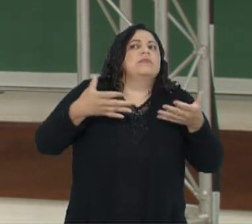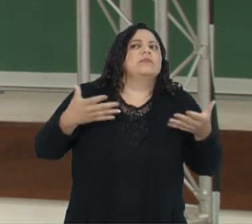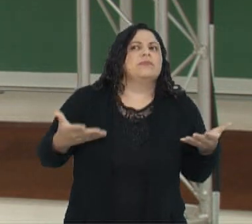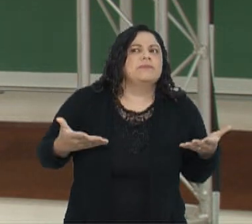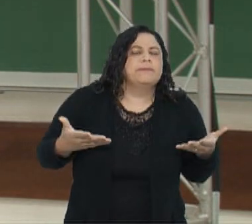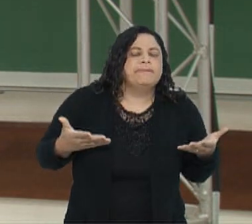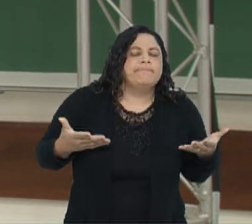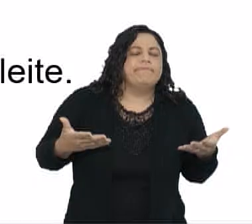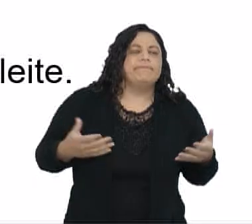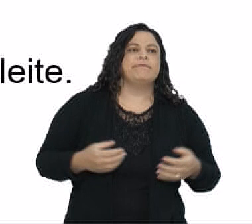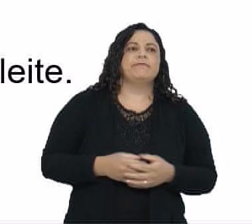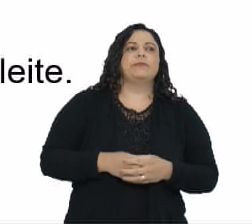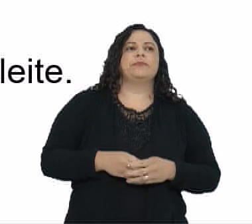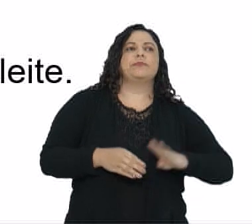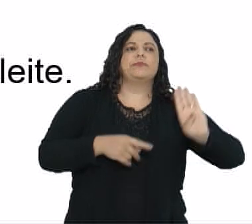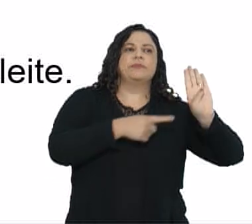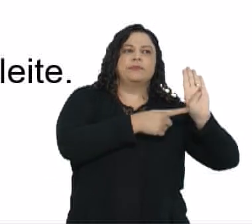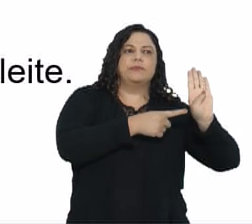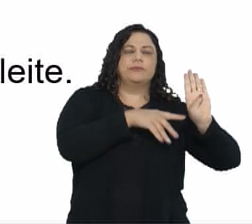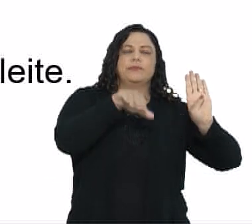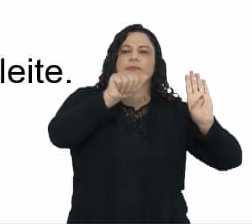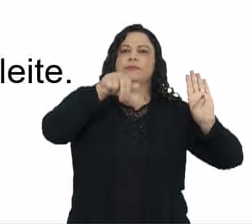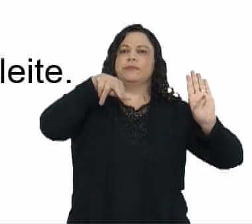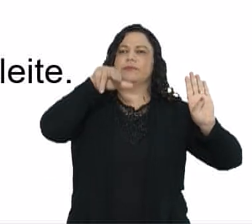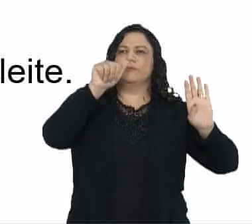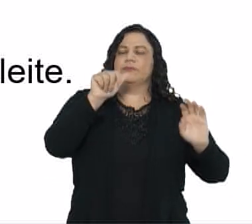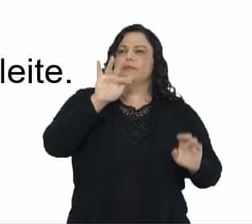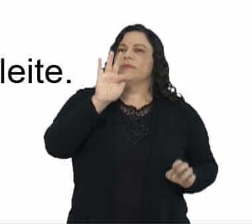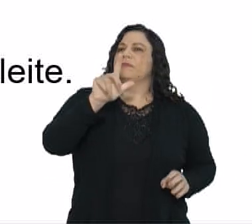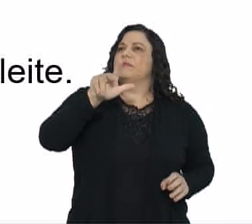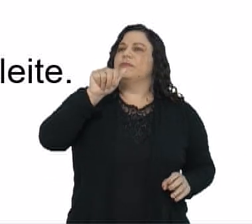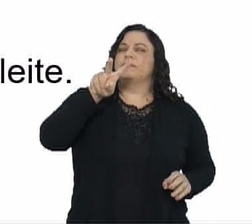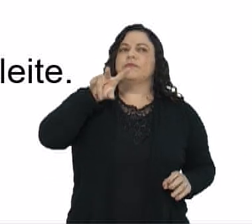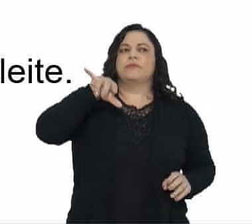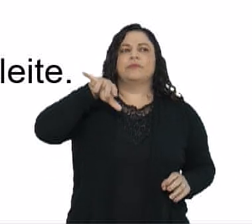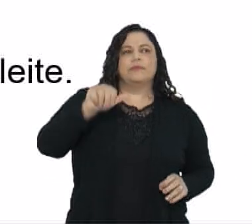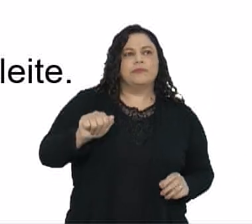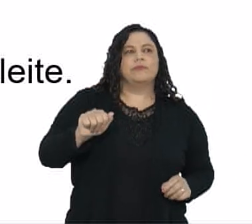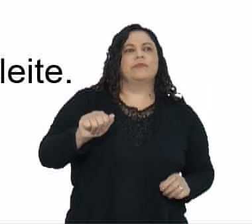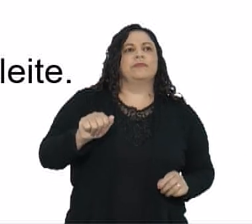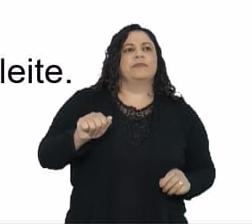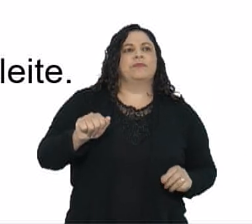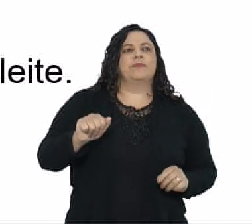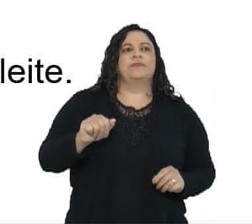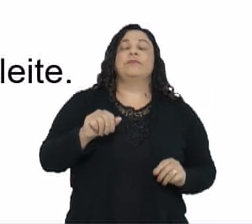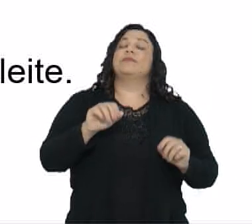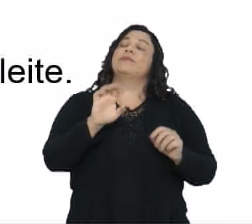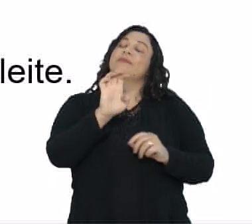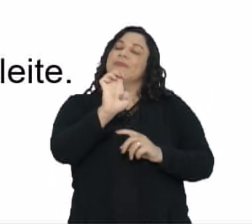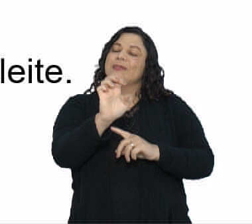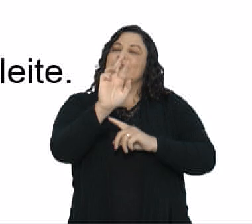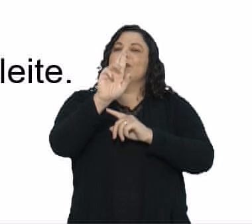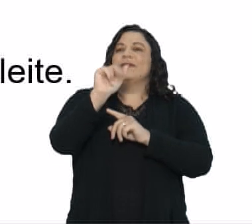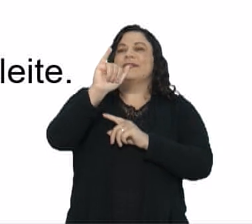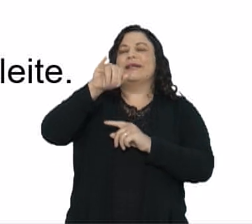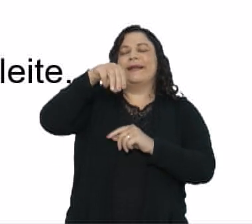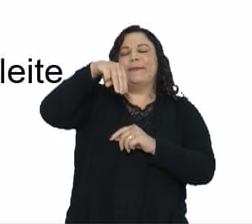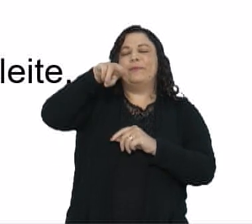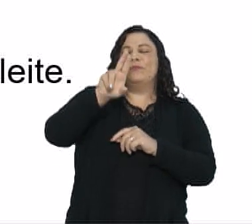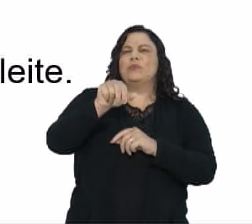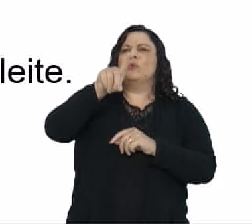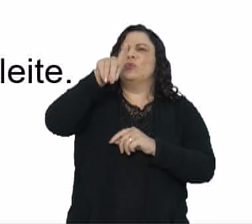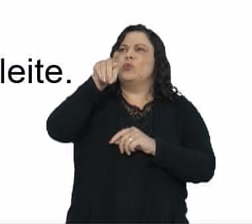errada. B. Ana Flávia e Raimundo terminaram o namoro. Eles